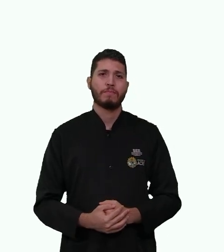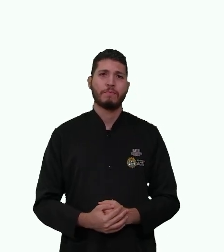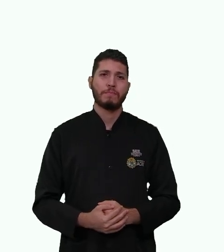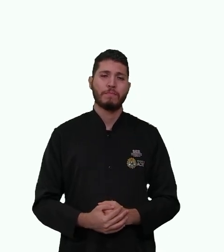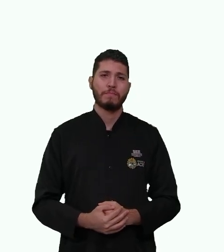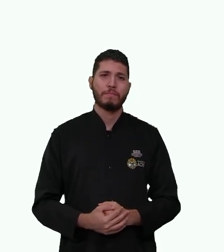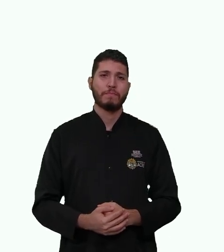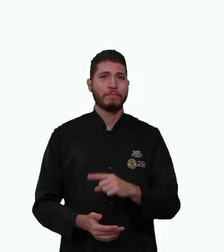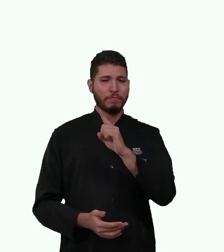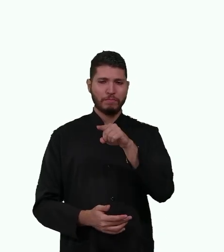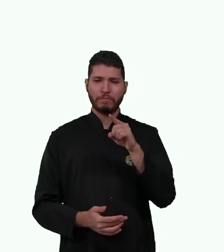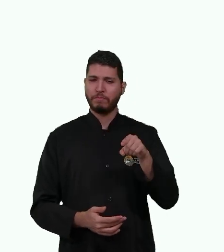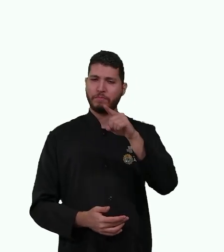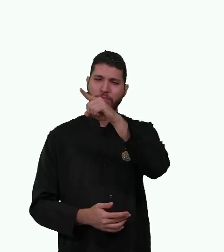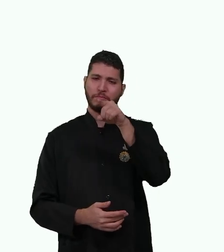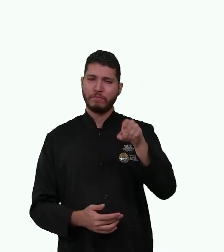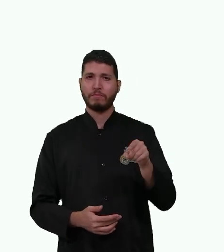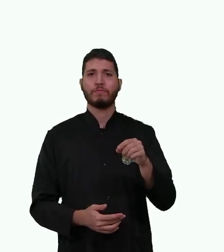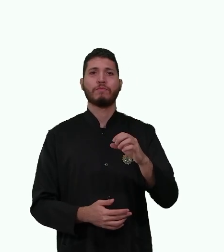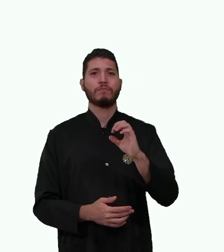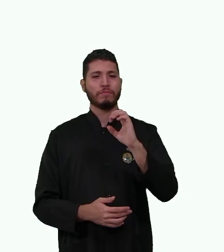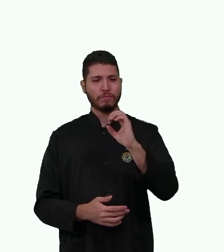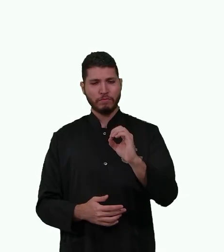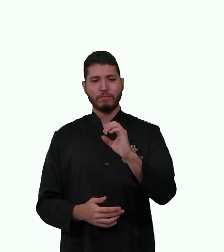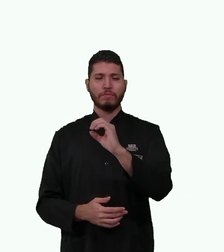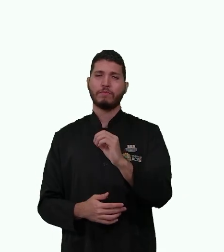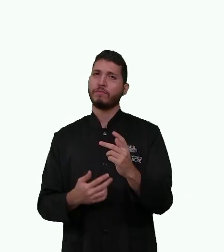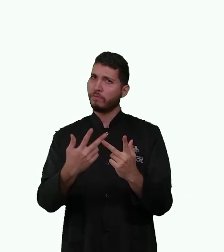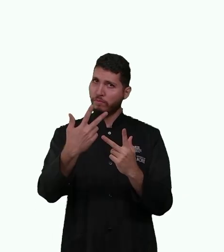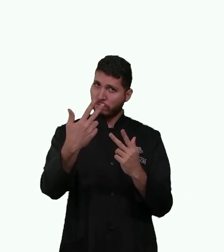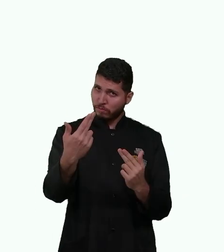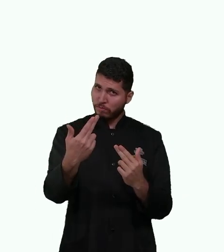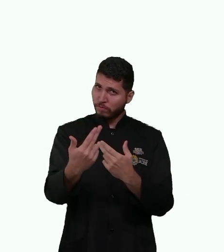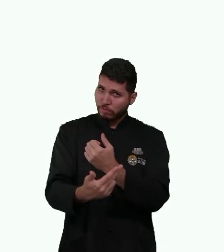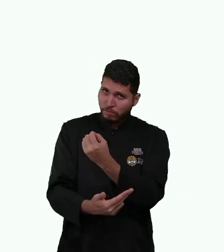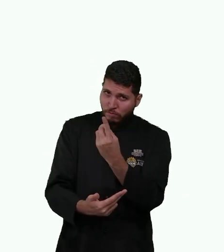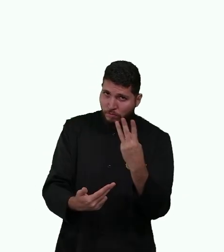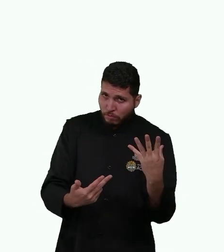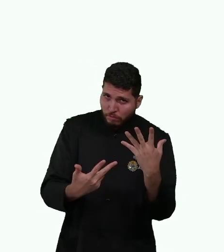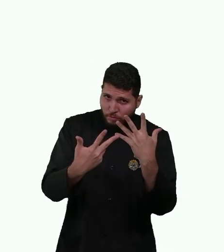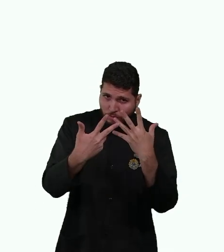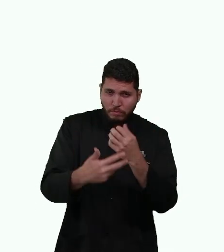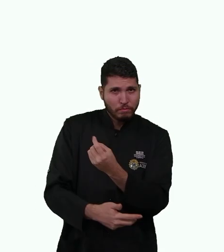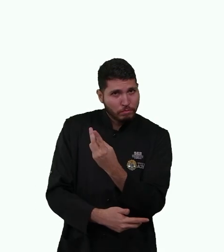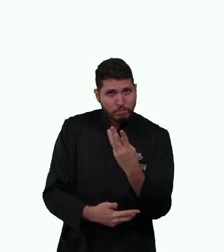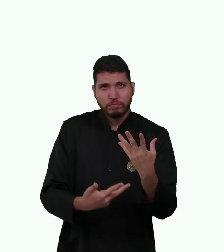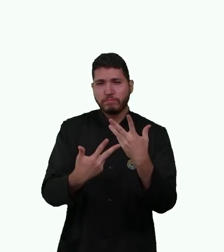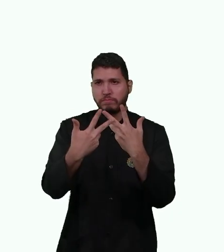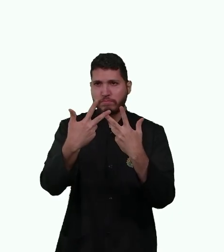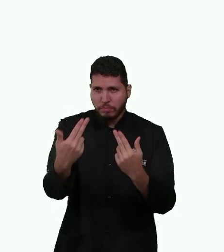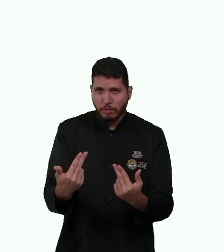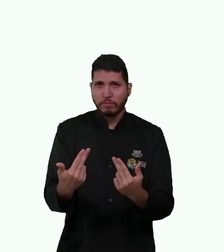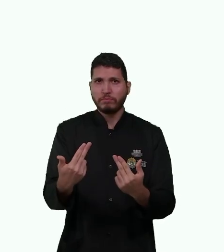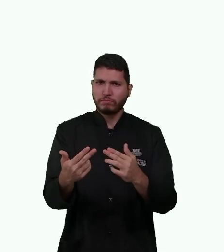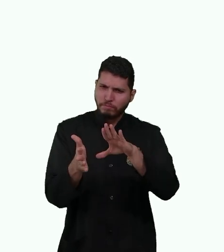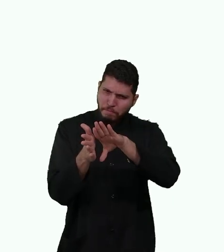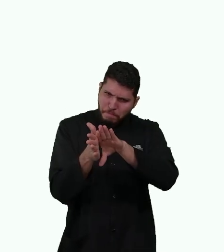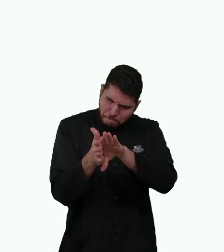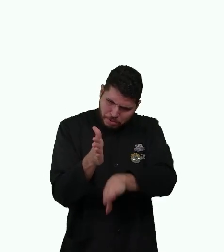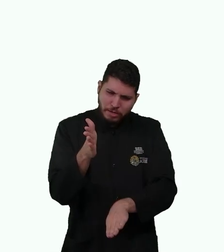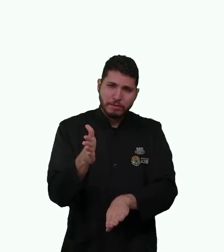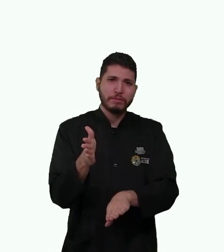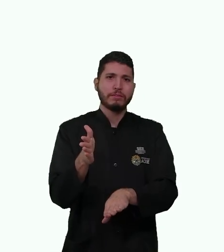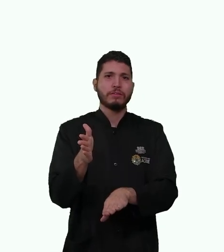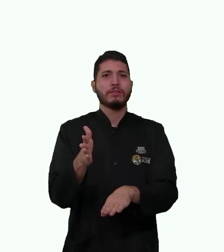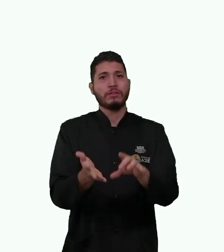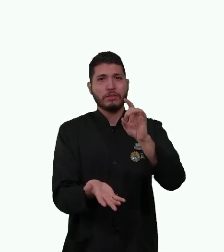a quantidade de zeros que eu cancelo em cima, eu também cancelo embaixo, tá? Então, se eu cancelei 2 em cima, 2 embaixo, e aí sobraram para a